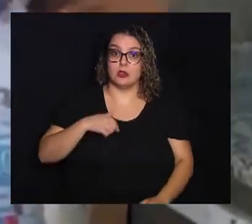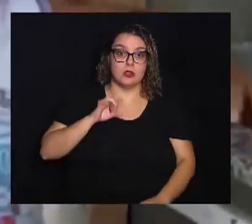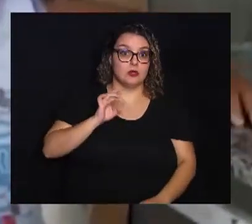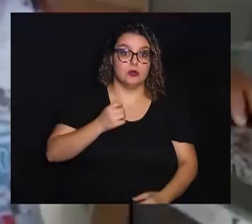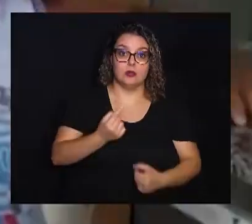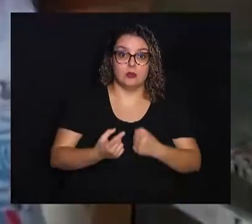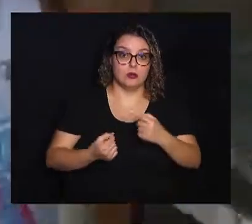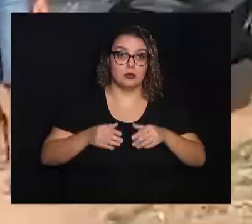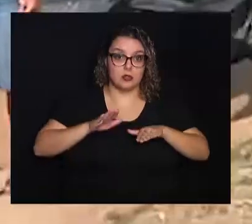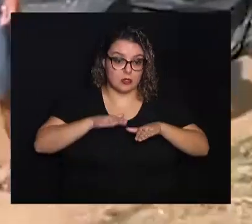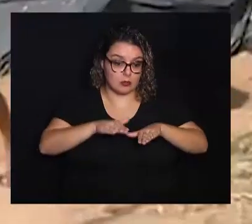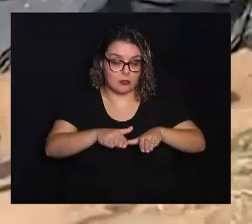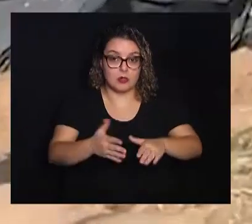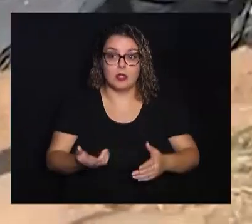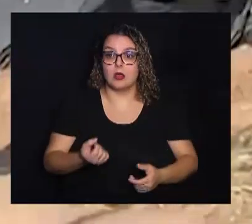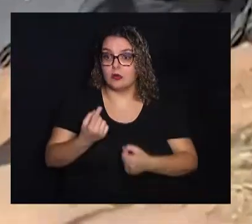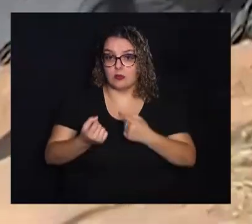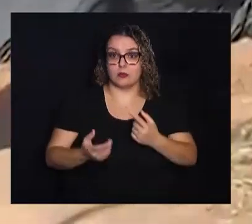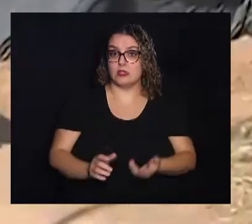algumas costurinhas.